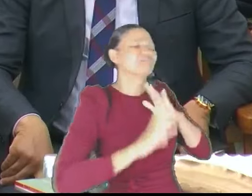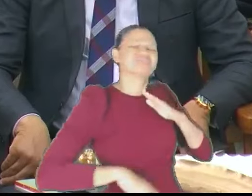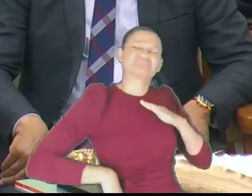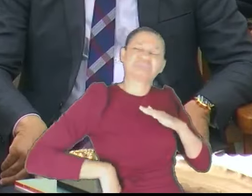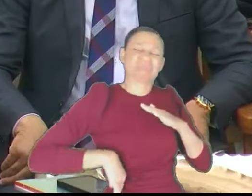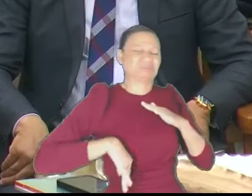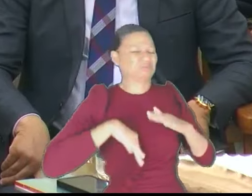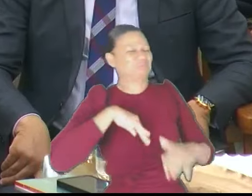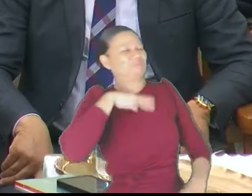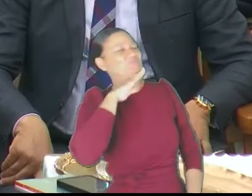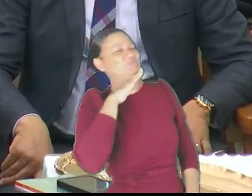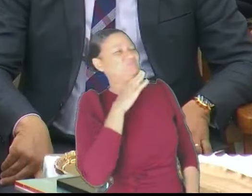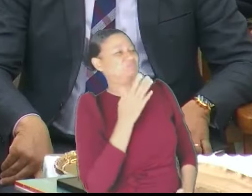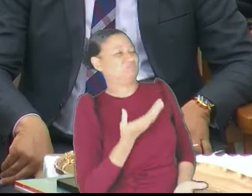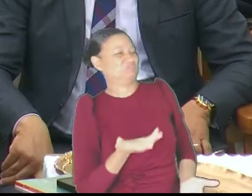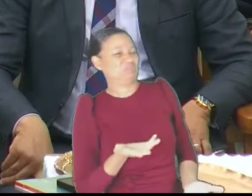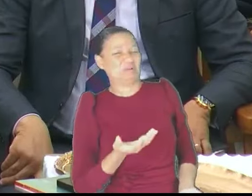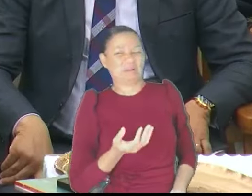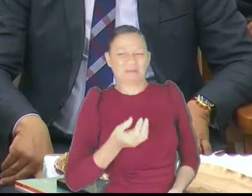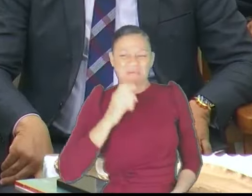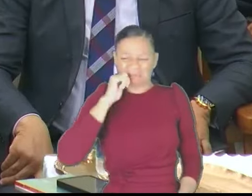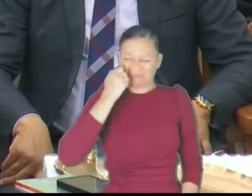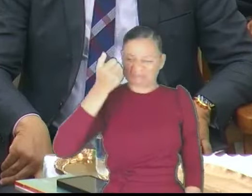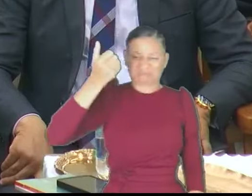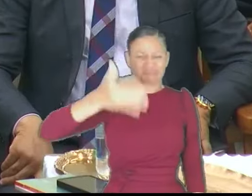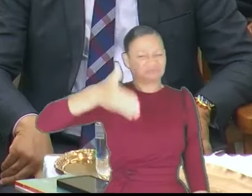desse pão vil. Ora,